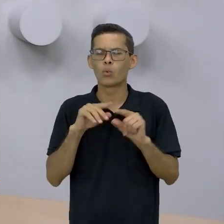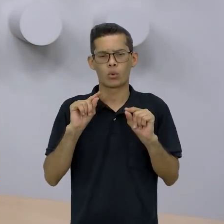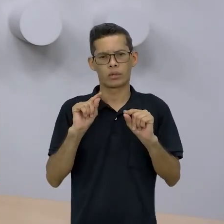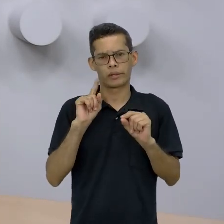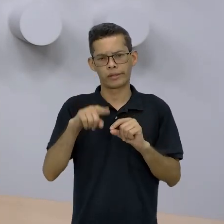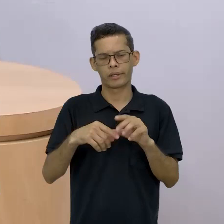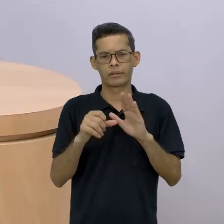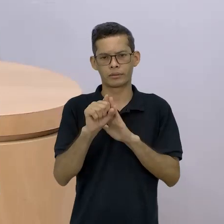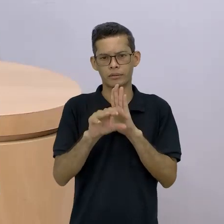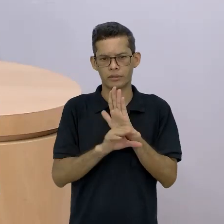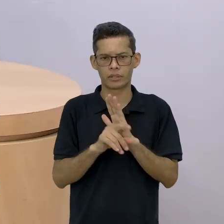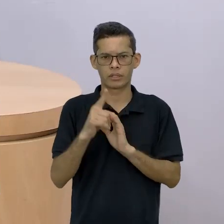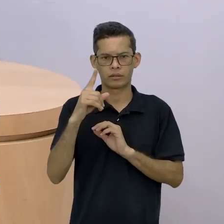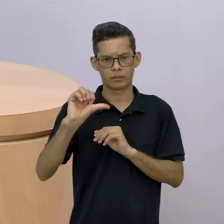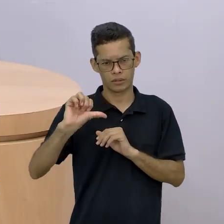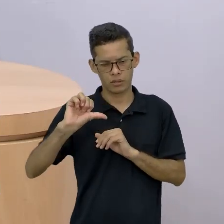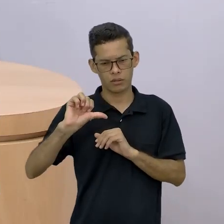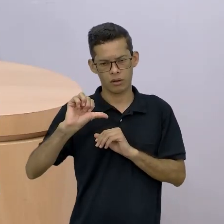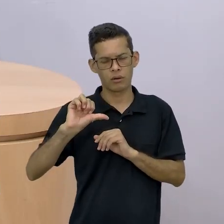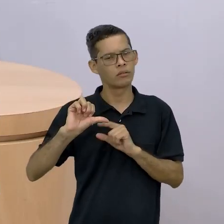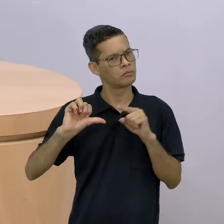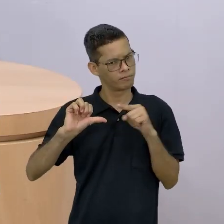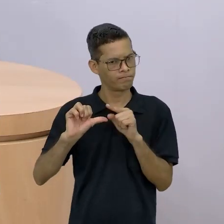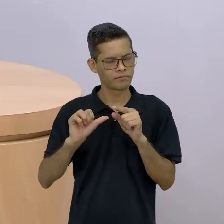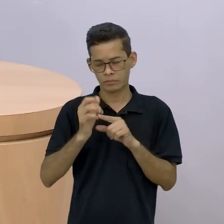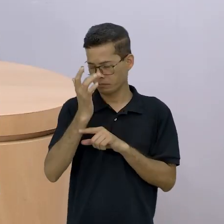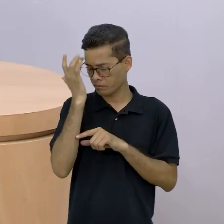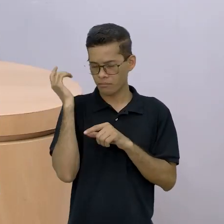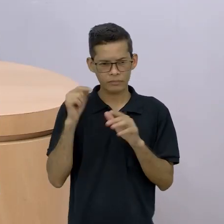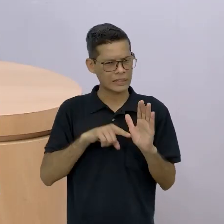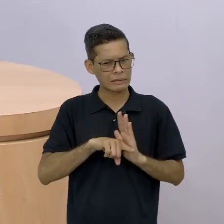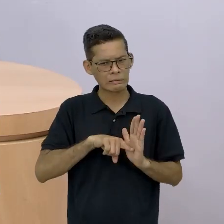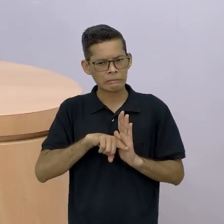só. E ele foi tão cientificista que as pessoas